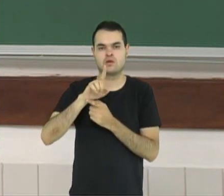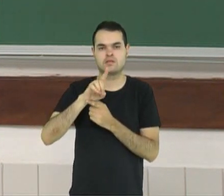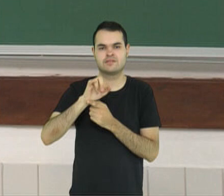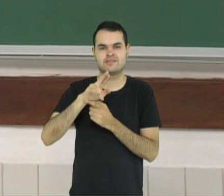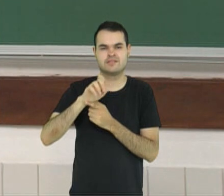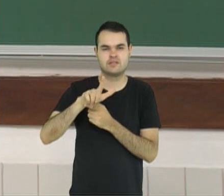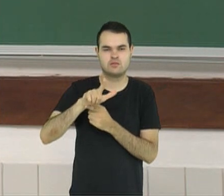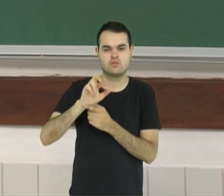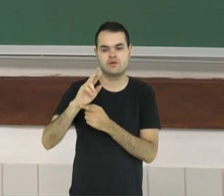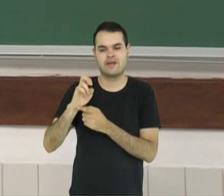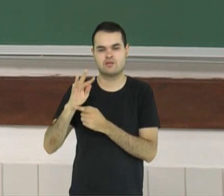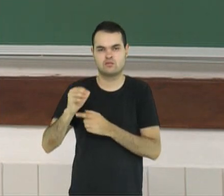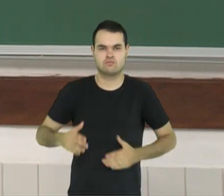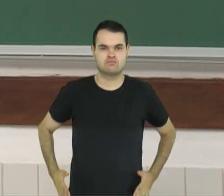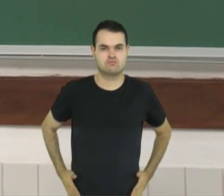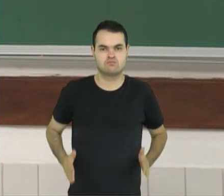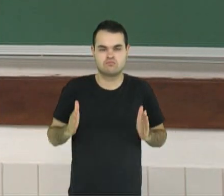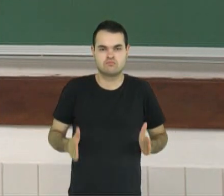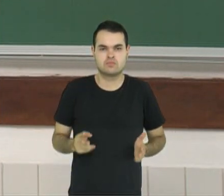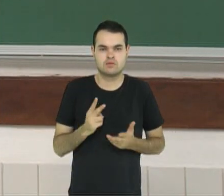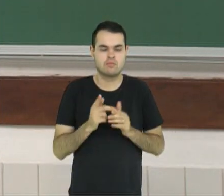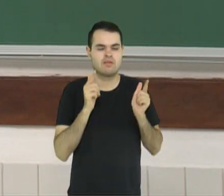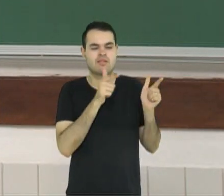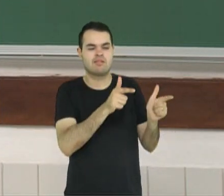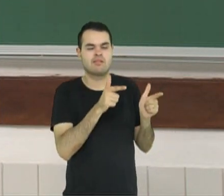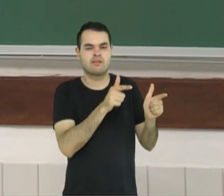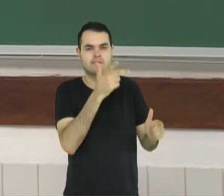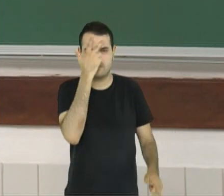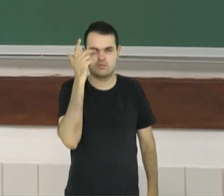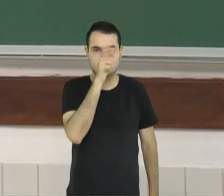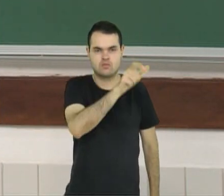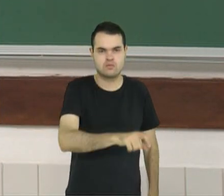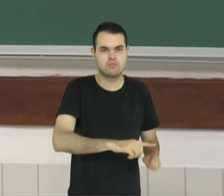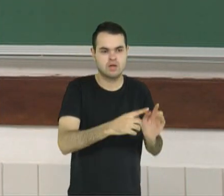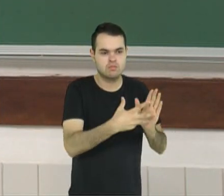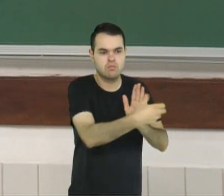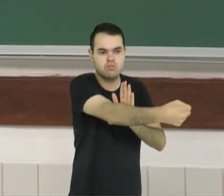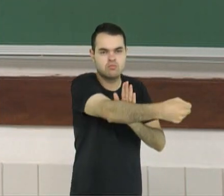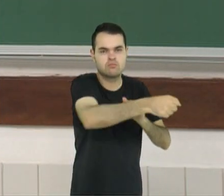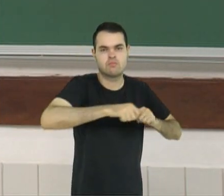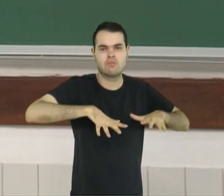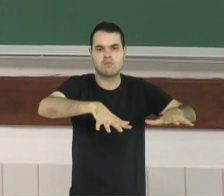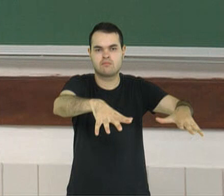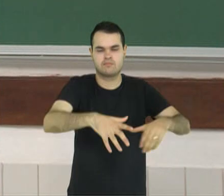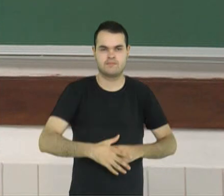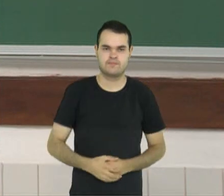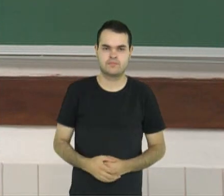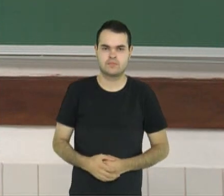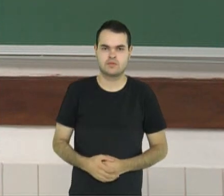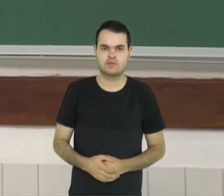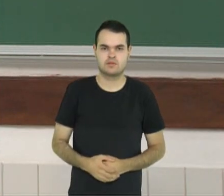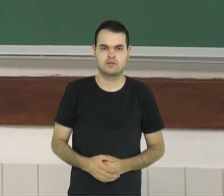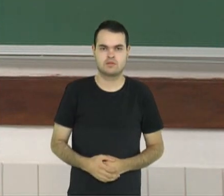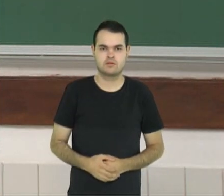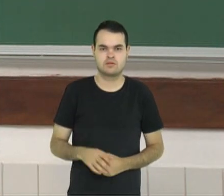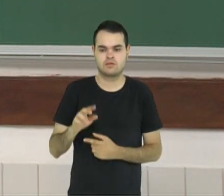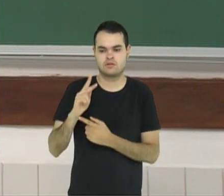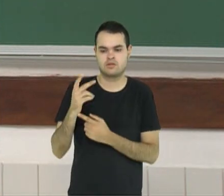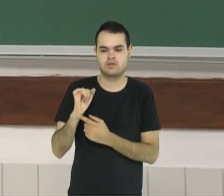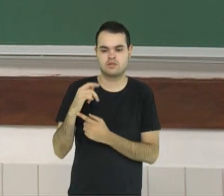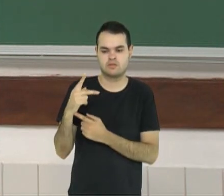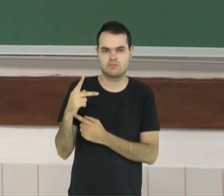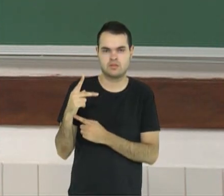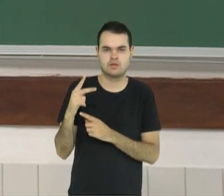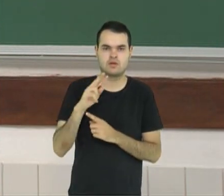casquinha, vamos colocar dessa forma, né? Tirar sarro da pessoa, mas acabou pegando como nome no próprio movimento. E a gente vê que hoje em dia o hip hop ele passou para uma